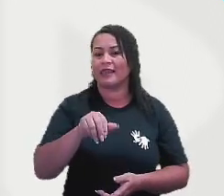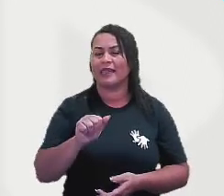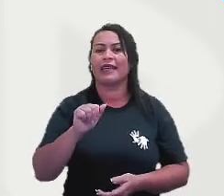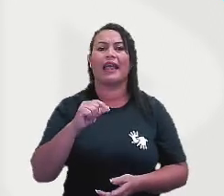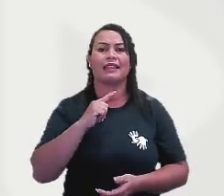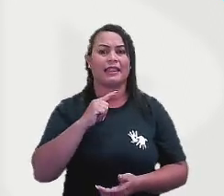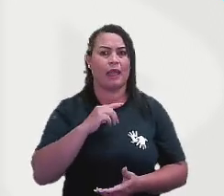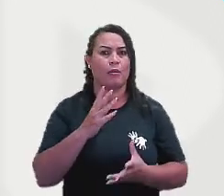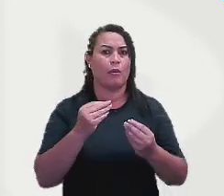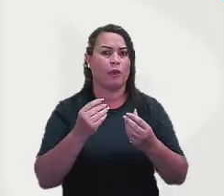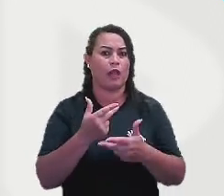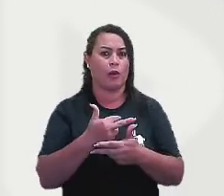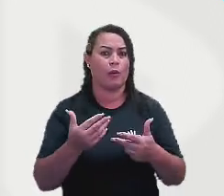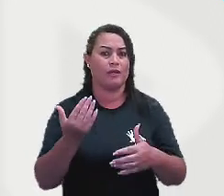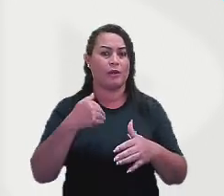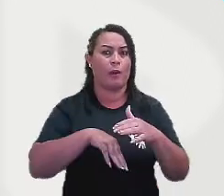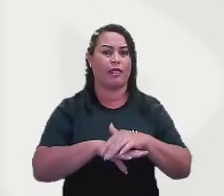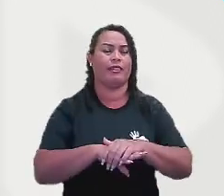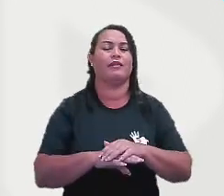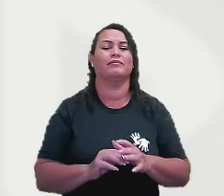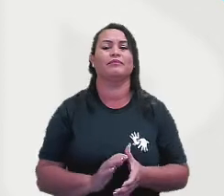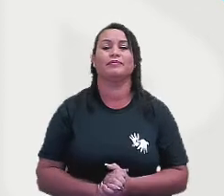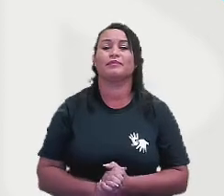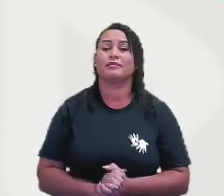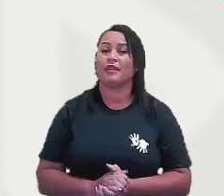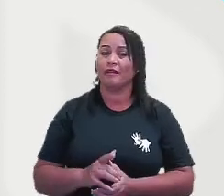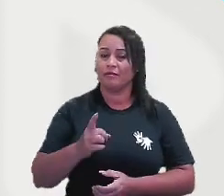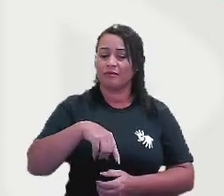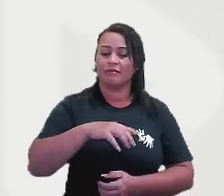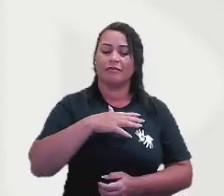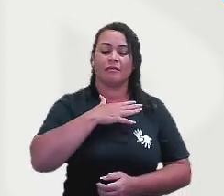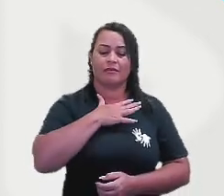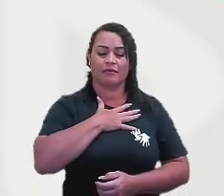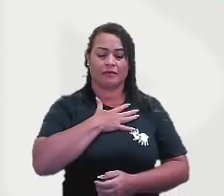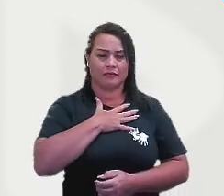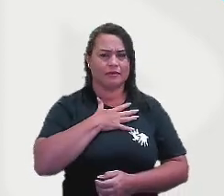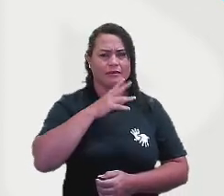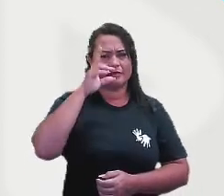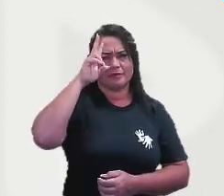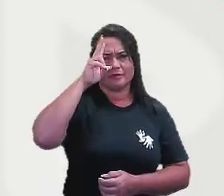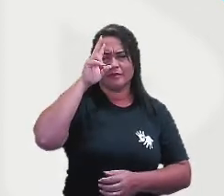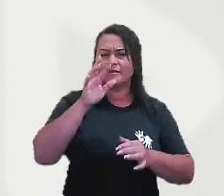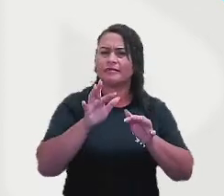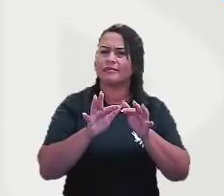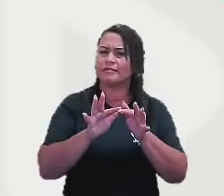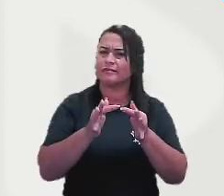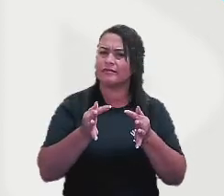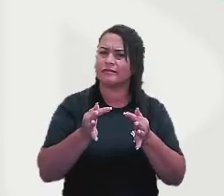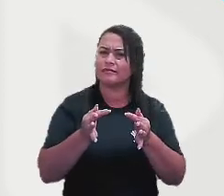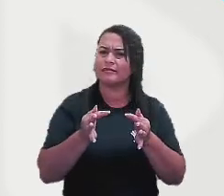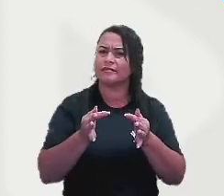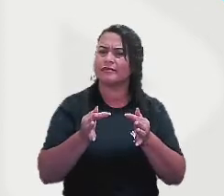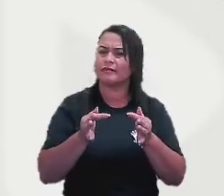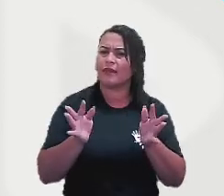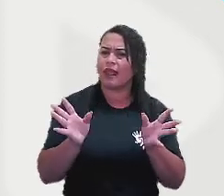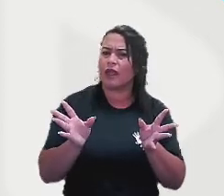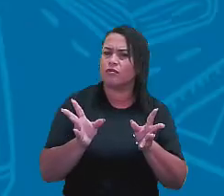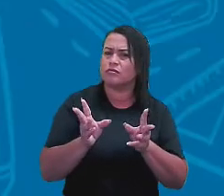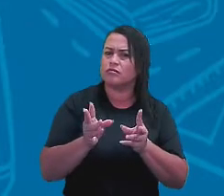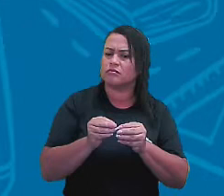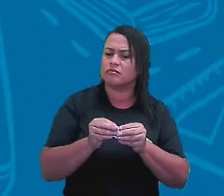cabe cutia. Né, gente? E aí, gostaram da história? Uma história curtinha, uma história